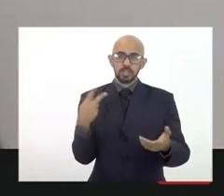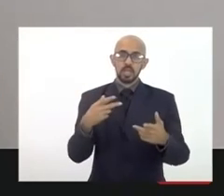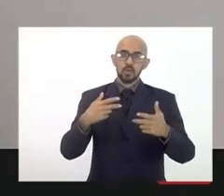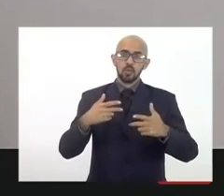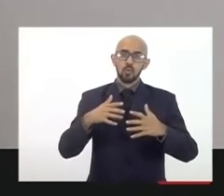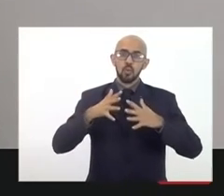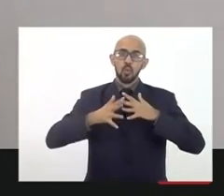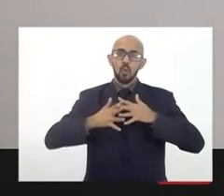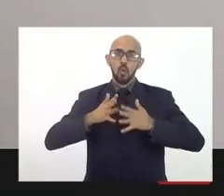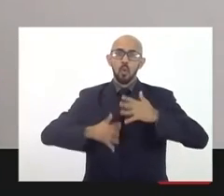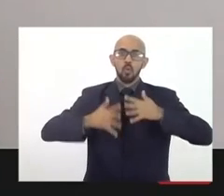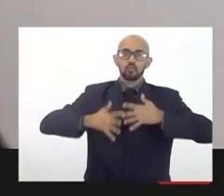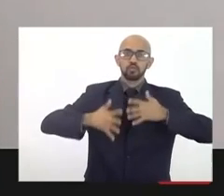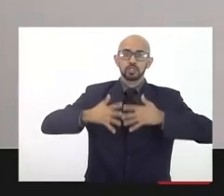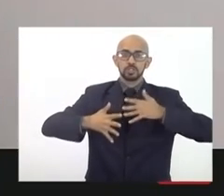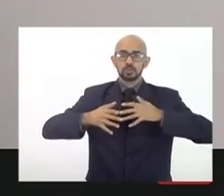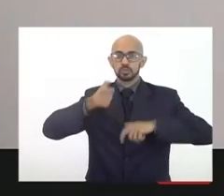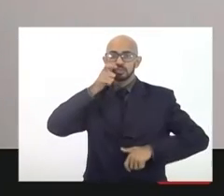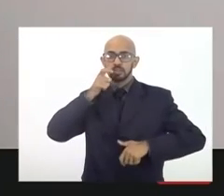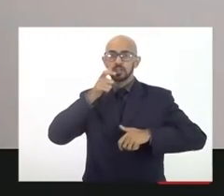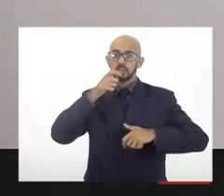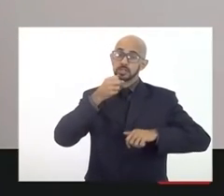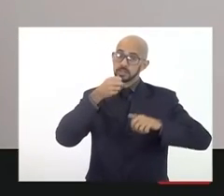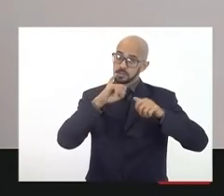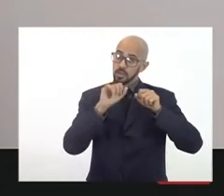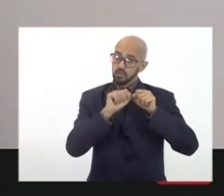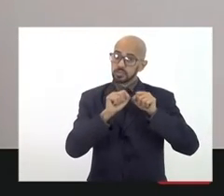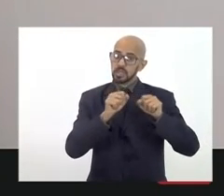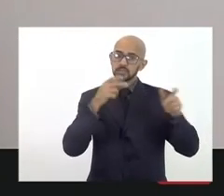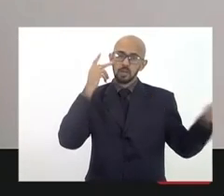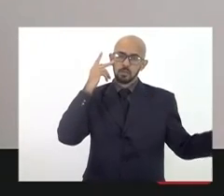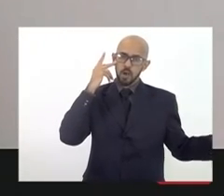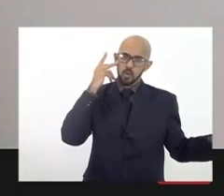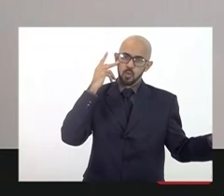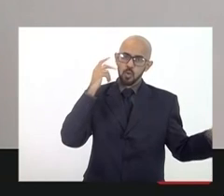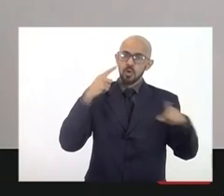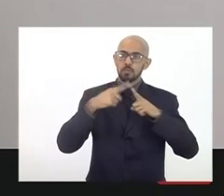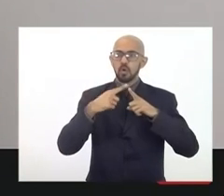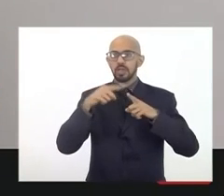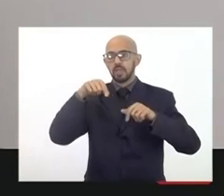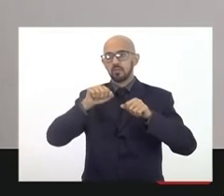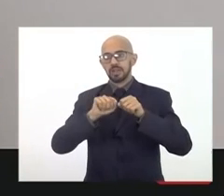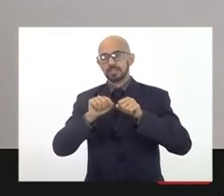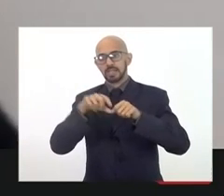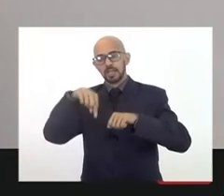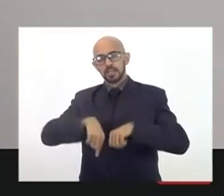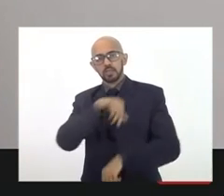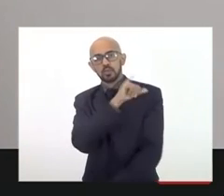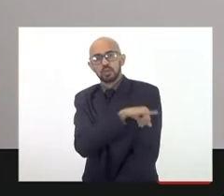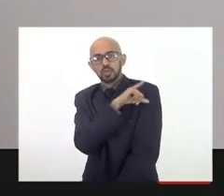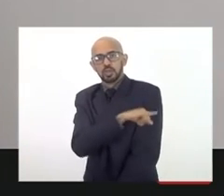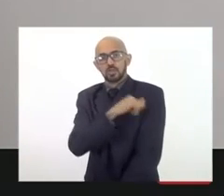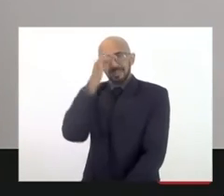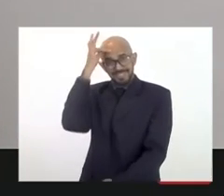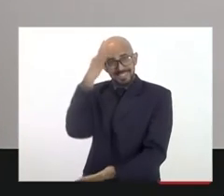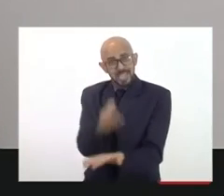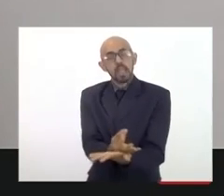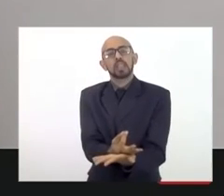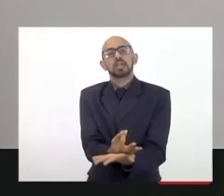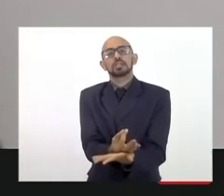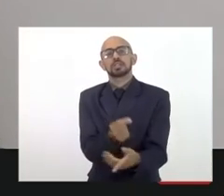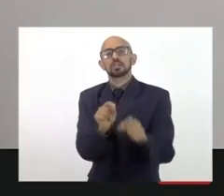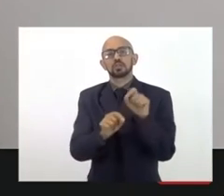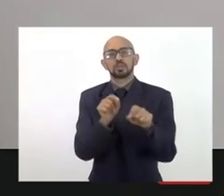interesse empresarial se levar isso para São Paulo. Porque aí que nós levar para o Rio, é certeza que, de alguma maneira, ela pode ter